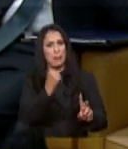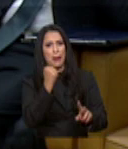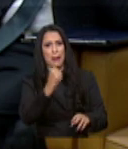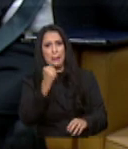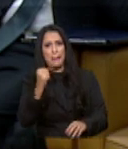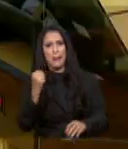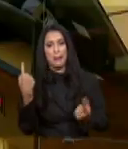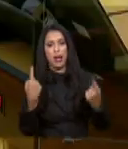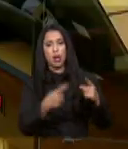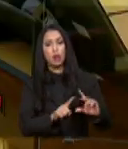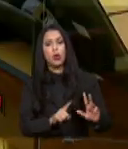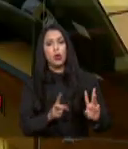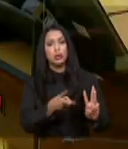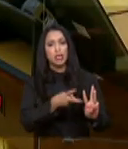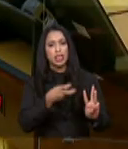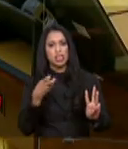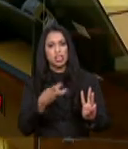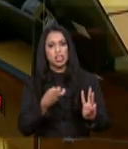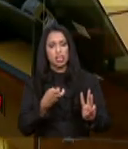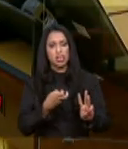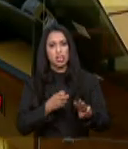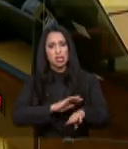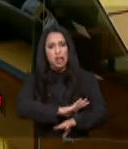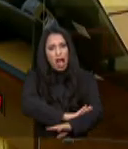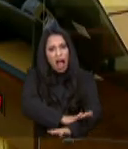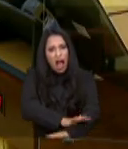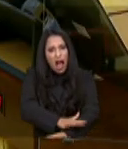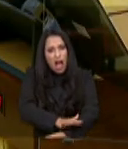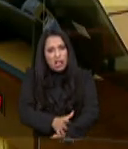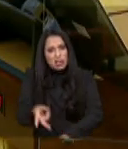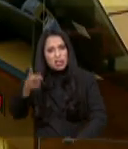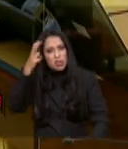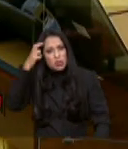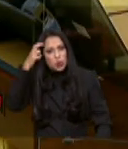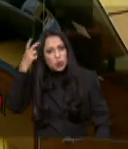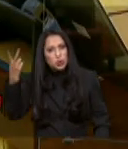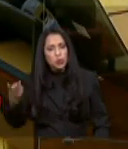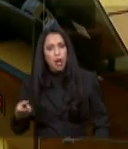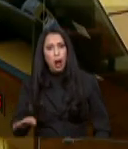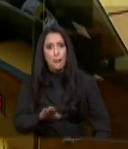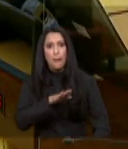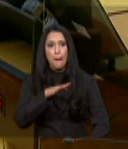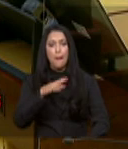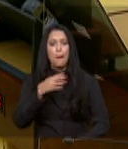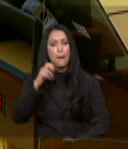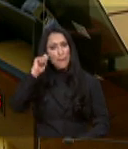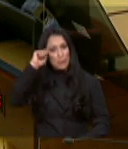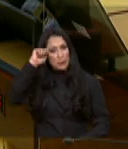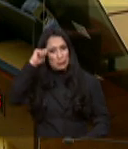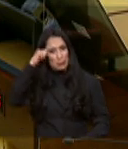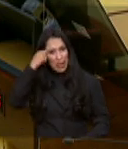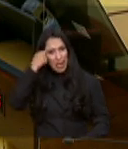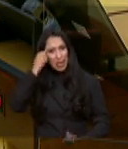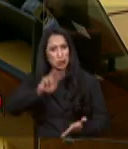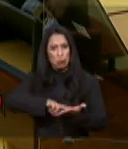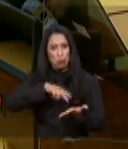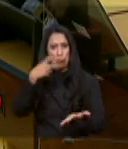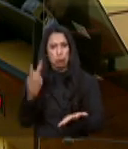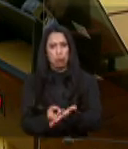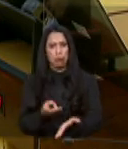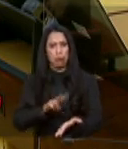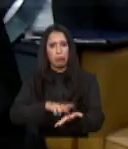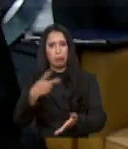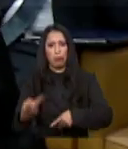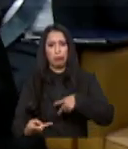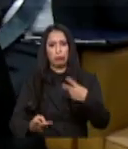indígenas, com o seu racismo estrutural que faz tombar tantos corpos negros e pobres e periféricos